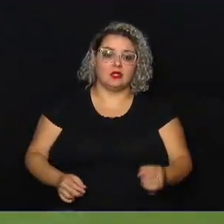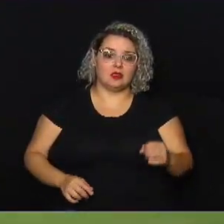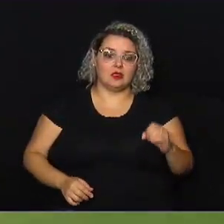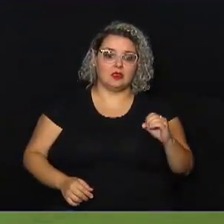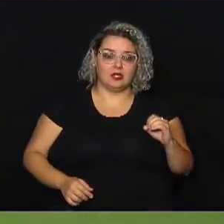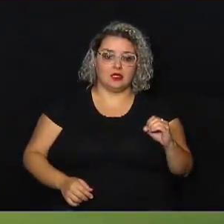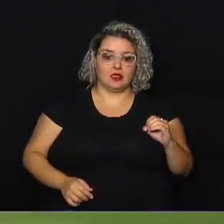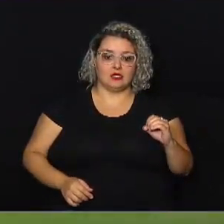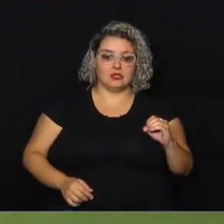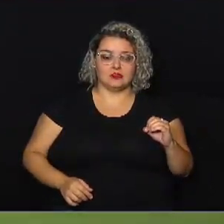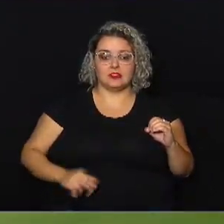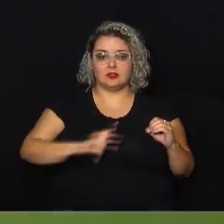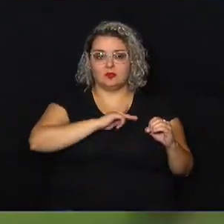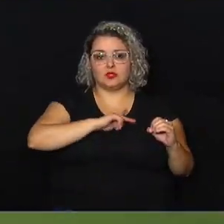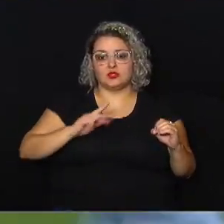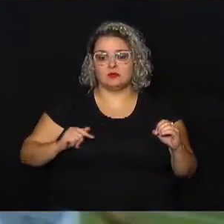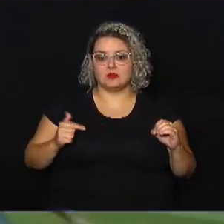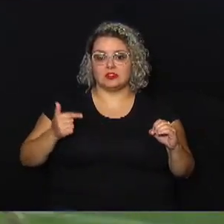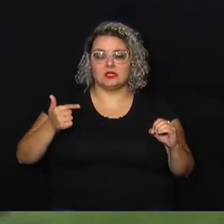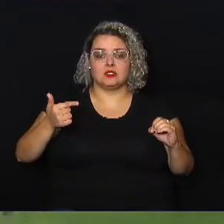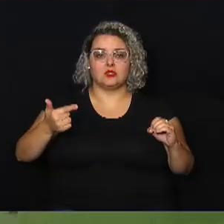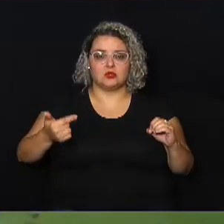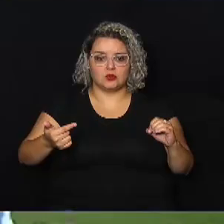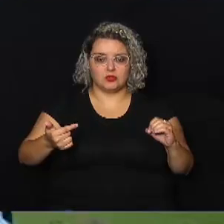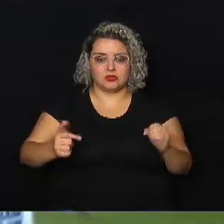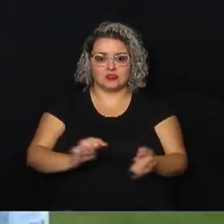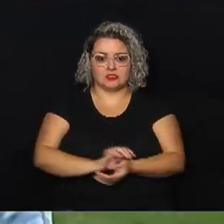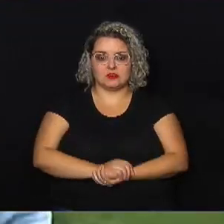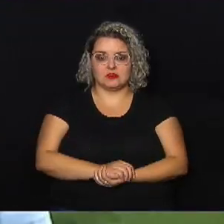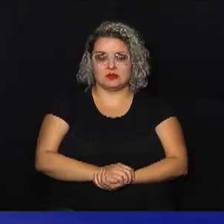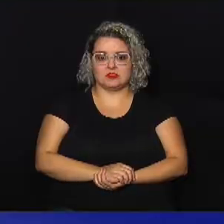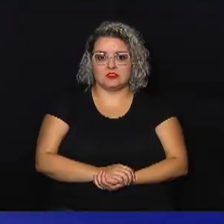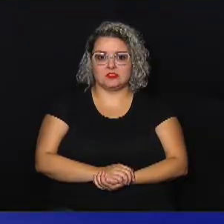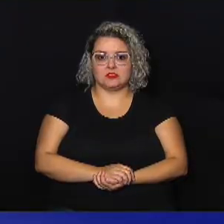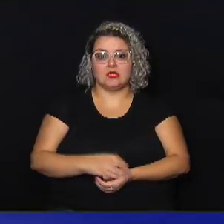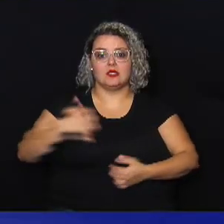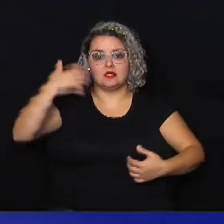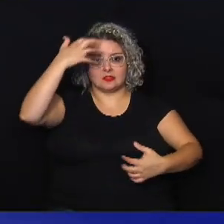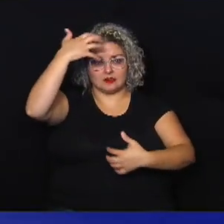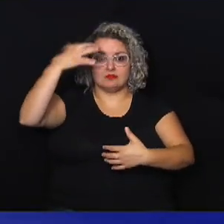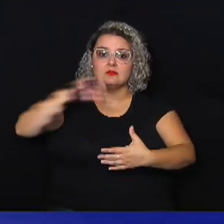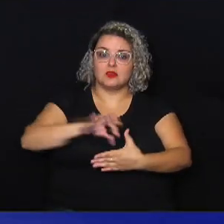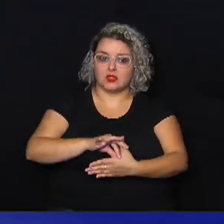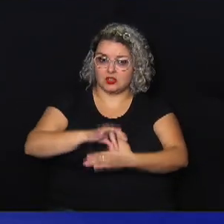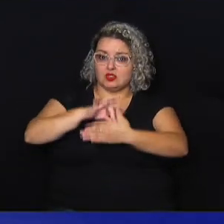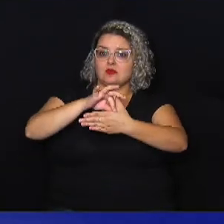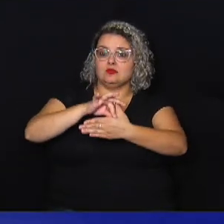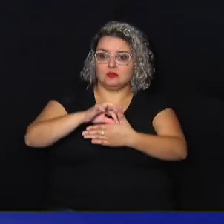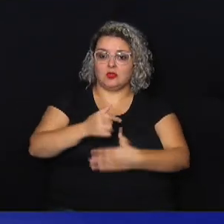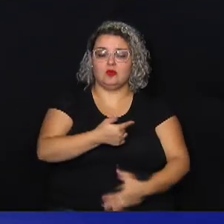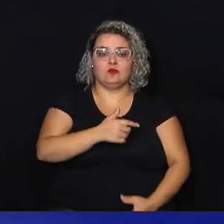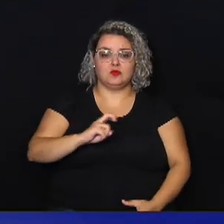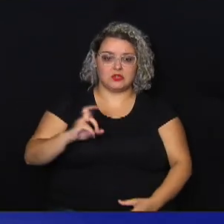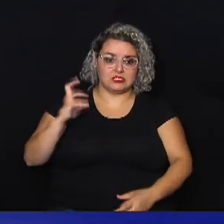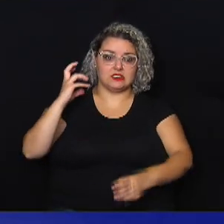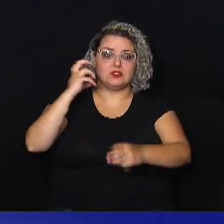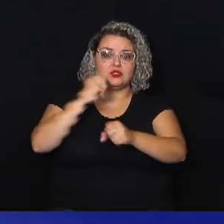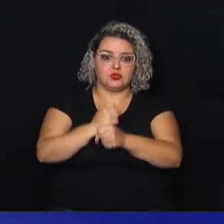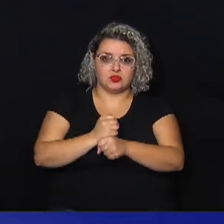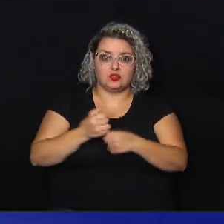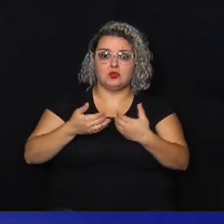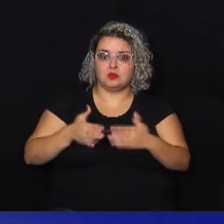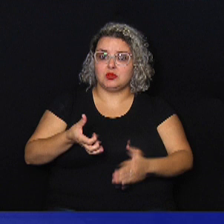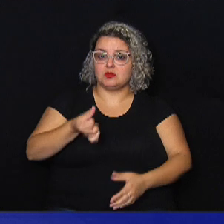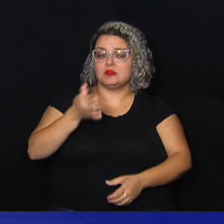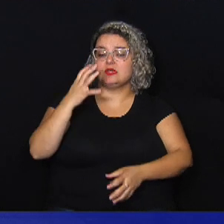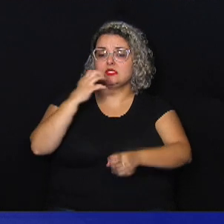Lins, Linense 0, Ponte Preta 2. A Macaca é líder com 25 pontos, abriu 6